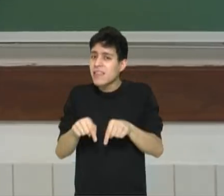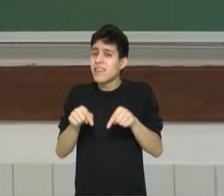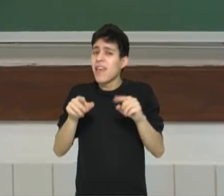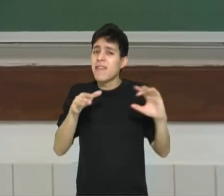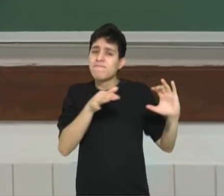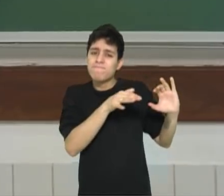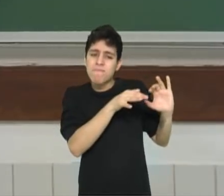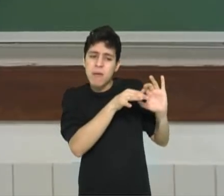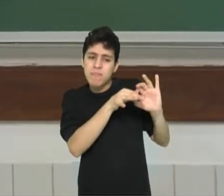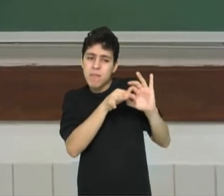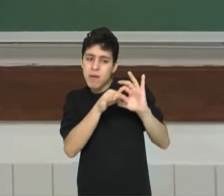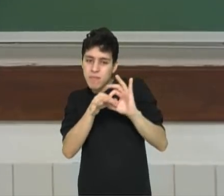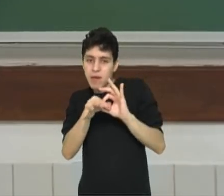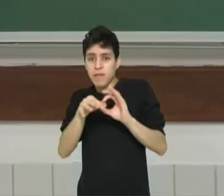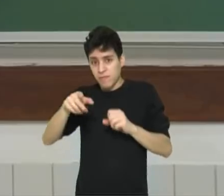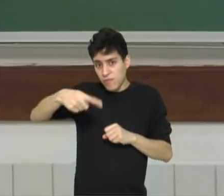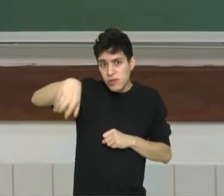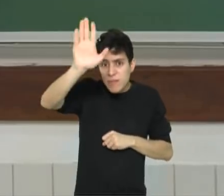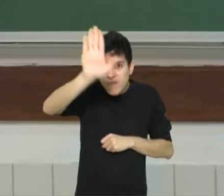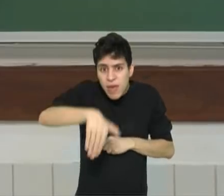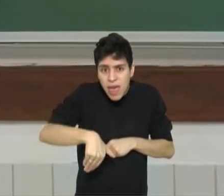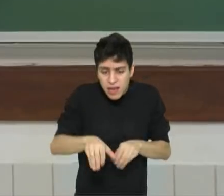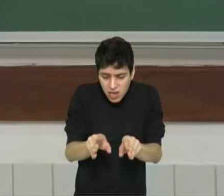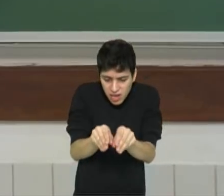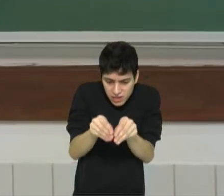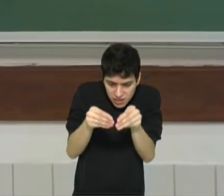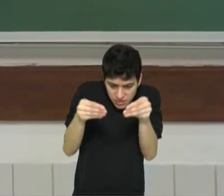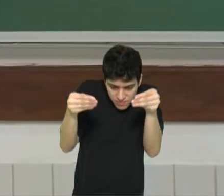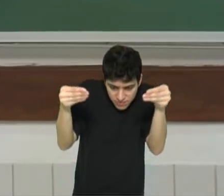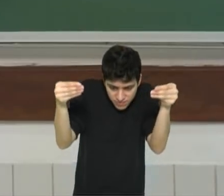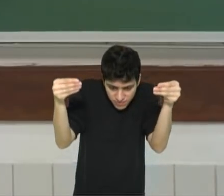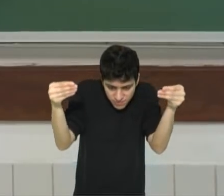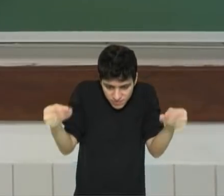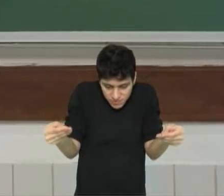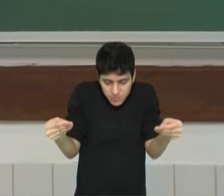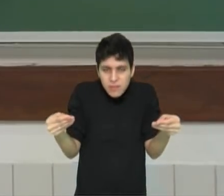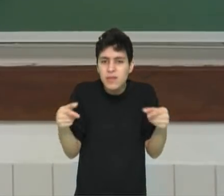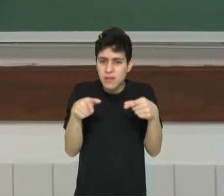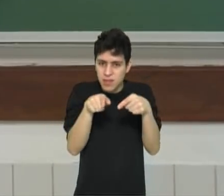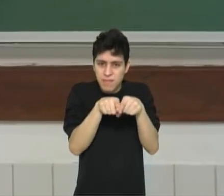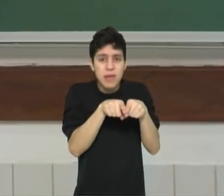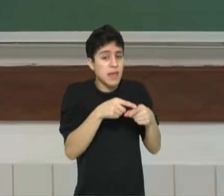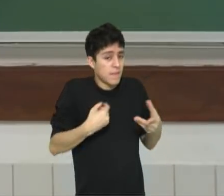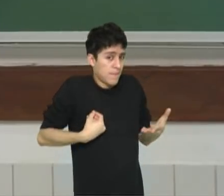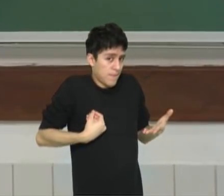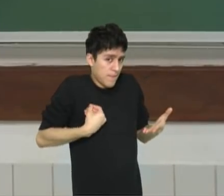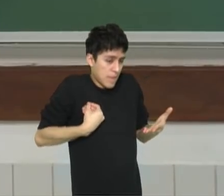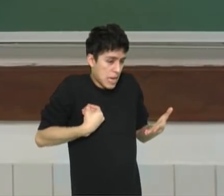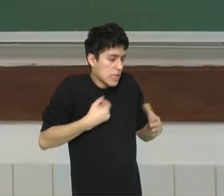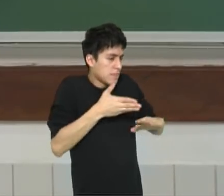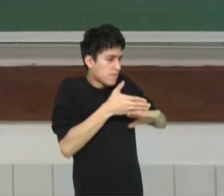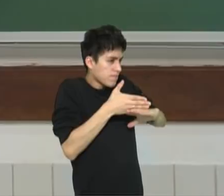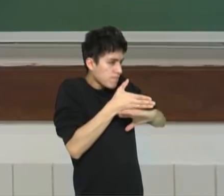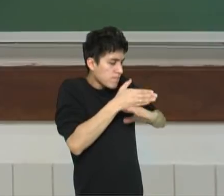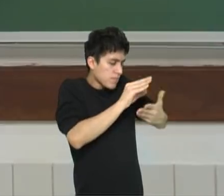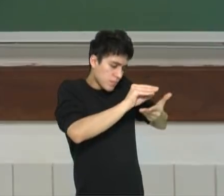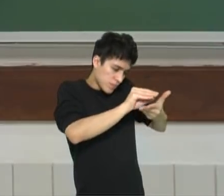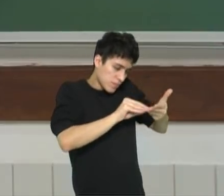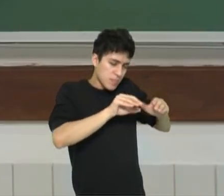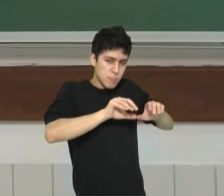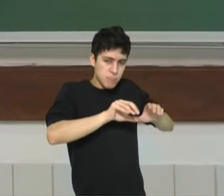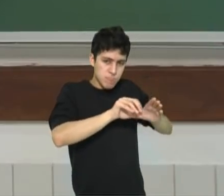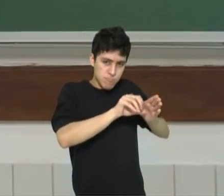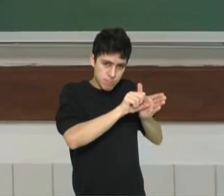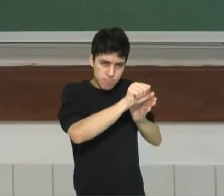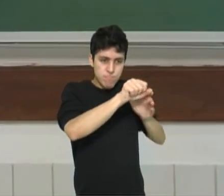caderno, né? Confirma aí sua presença, mantenha, né, suas obrigações em dia para que a gente possa ir se ajudando, né? Estamos no